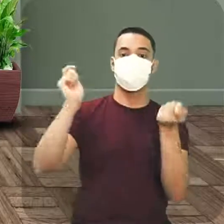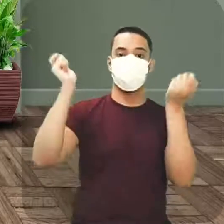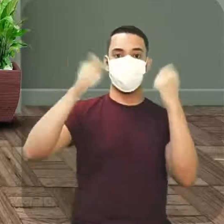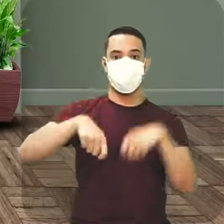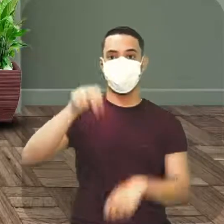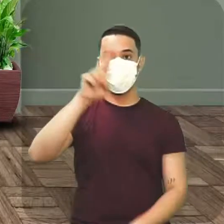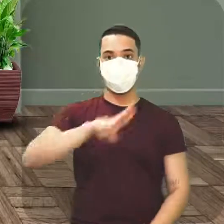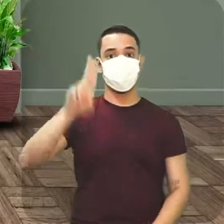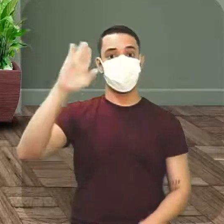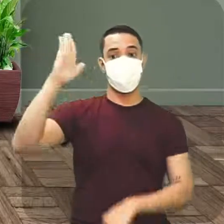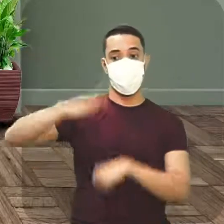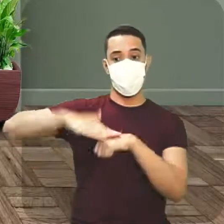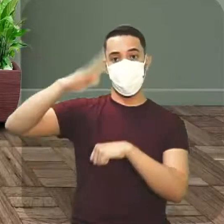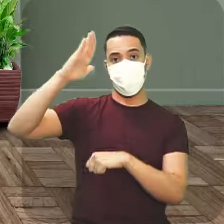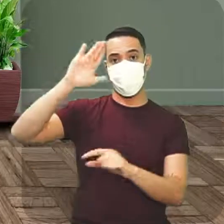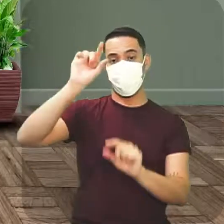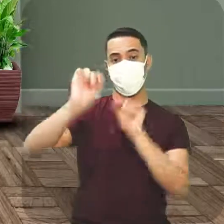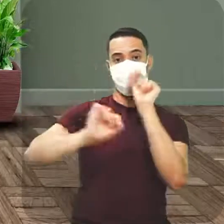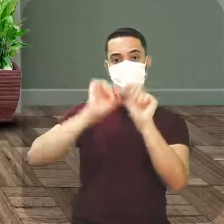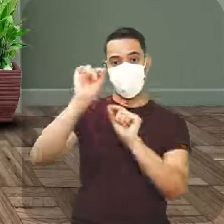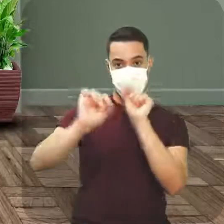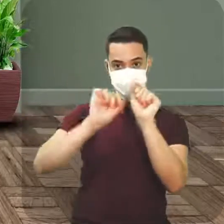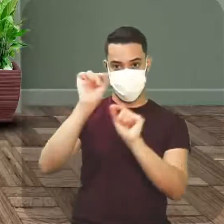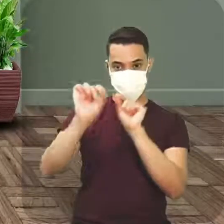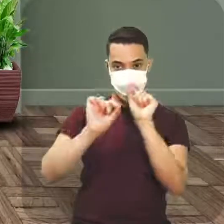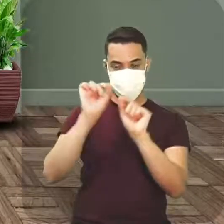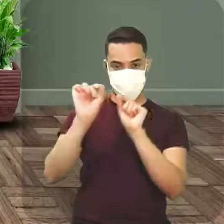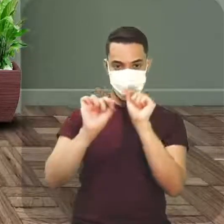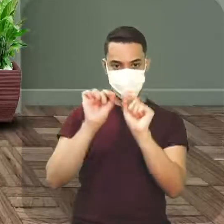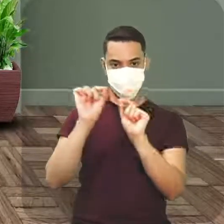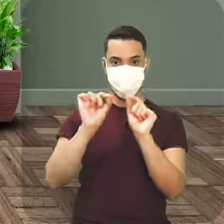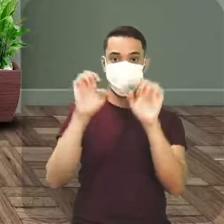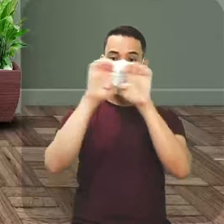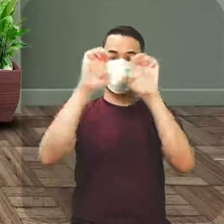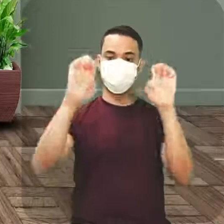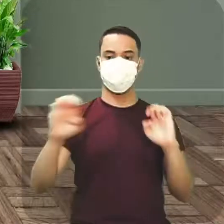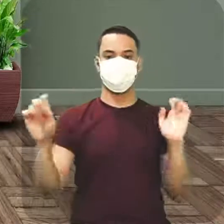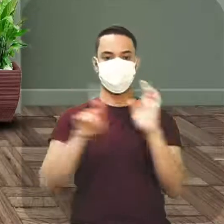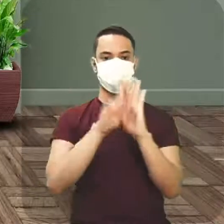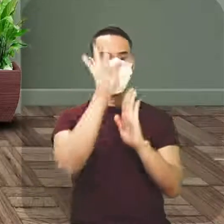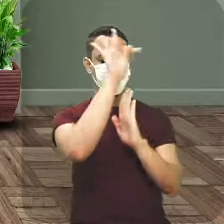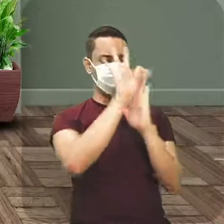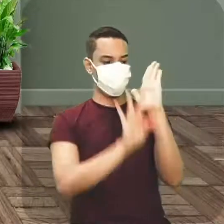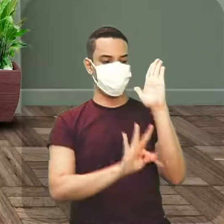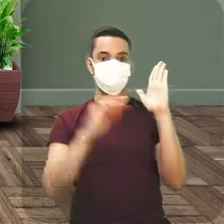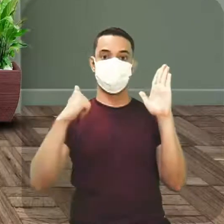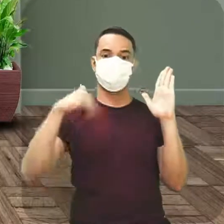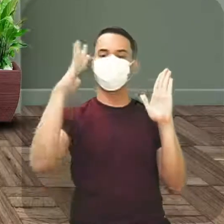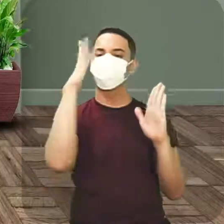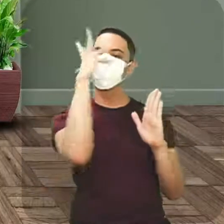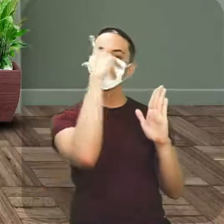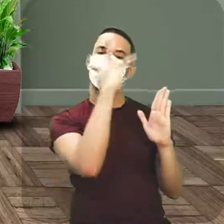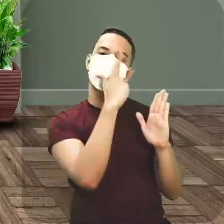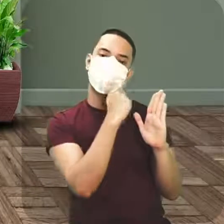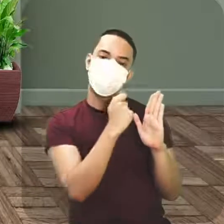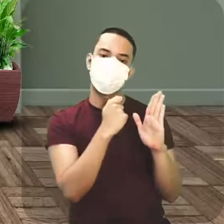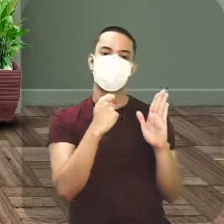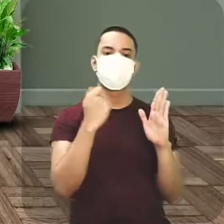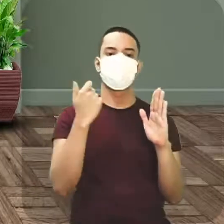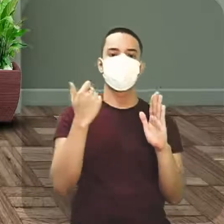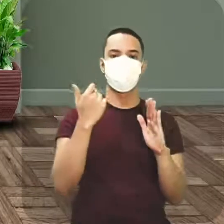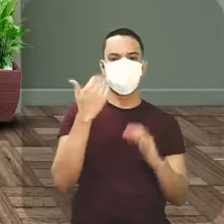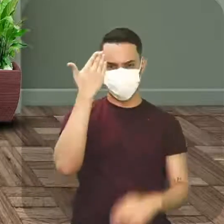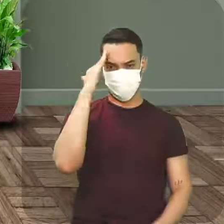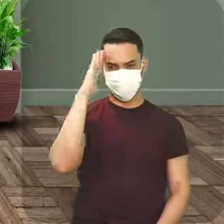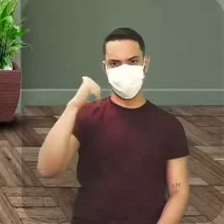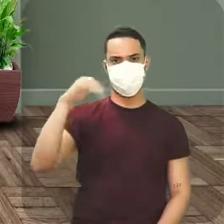realçar mais, né? A estrutura do texto vai ficar mais belo, mais assim, vai